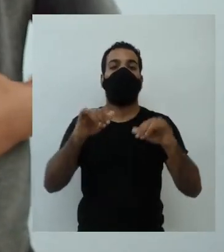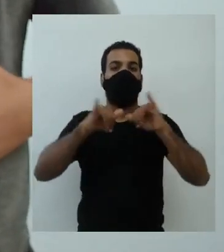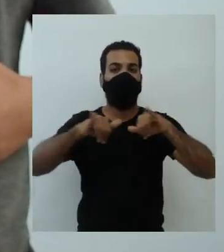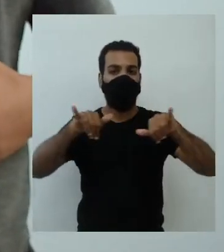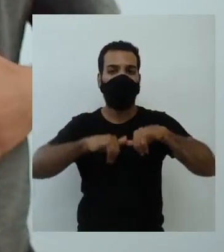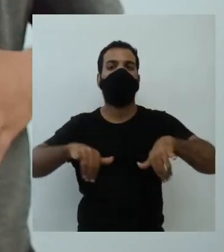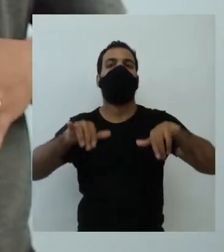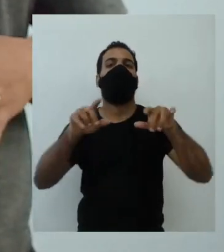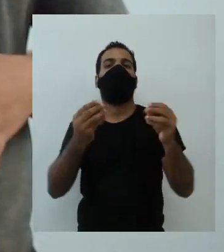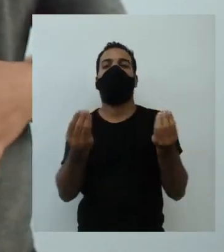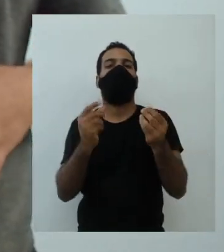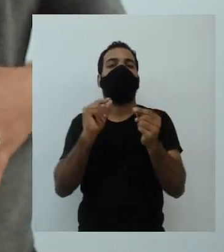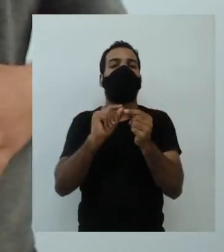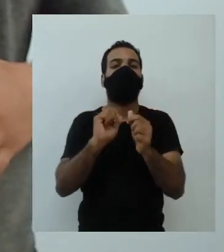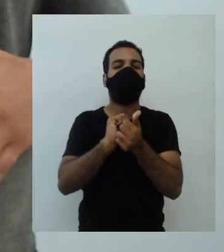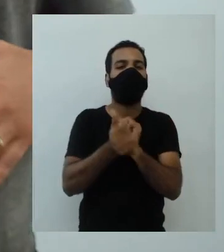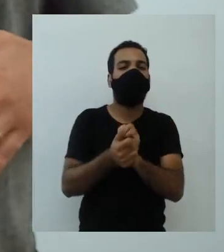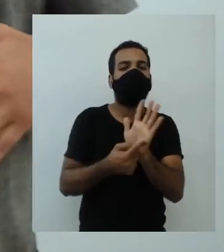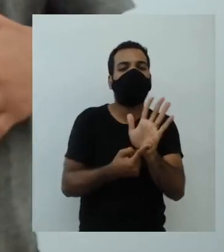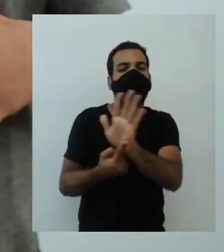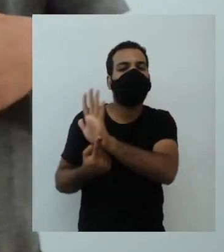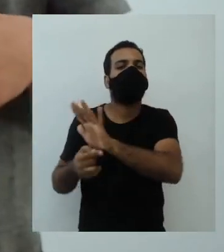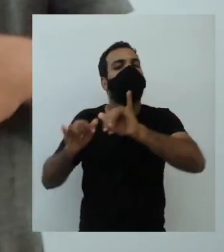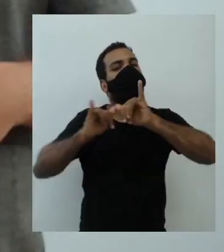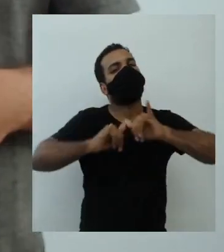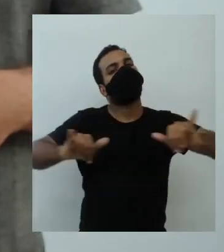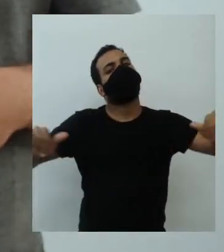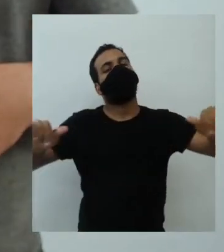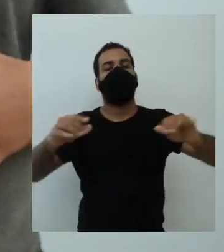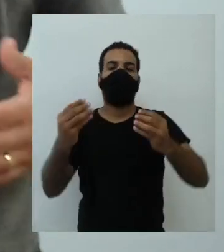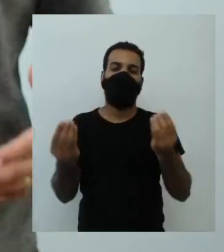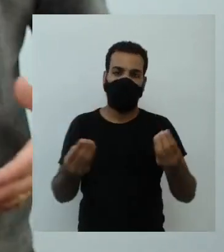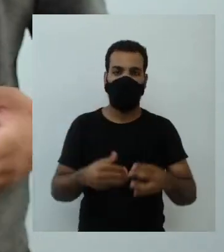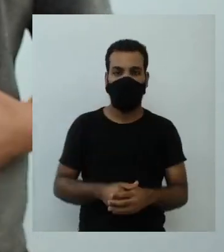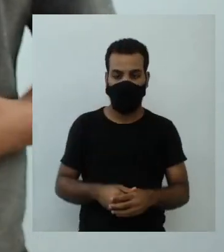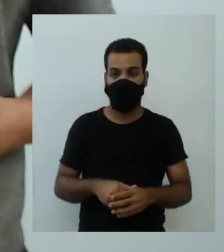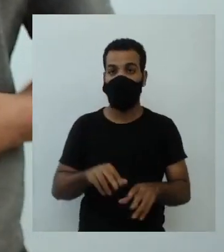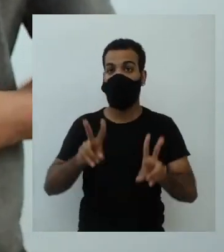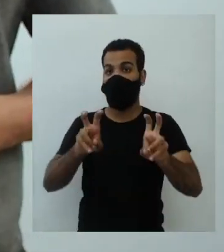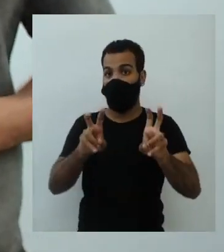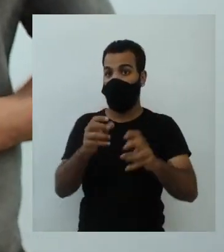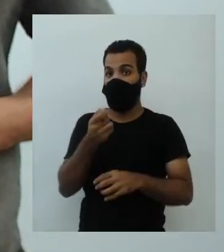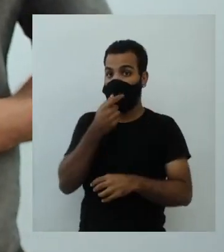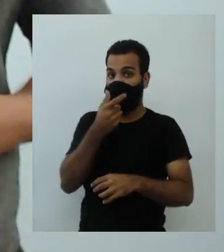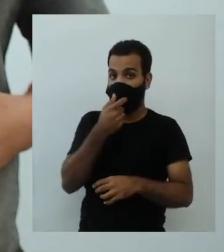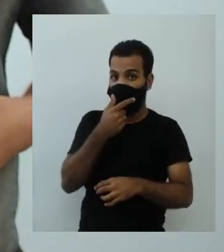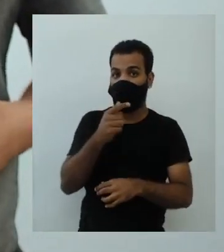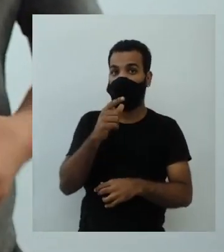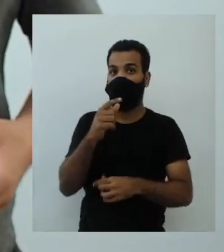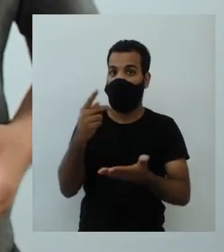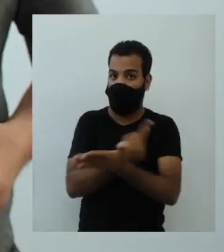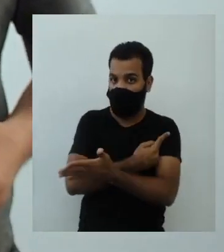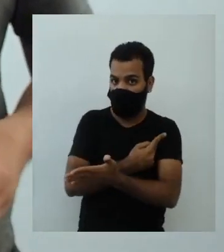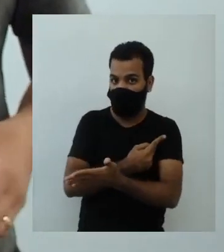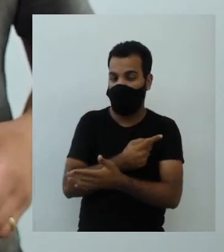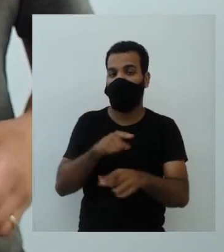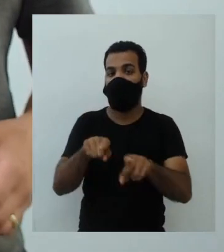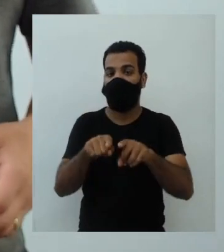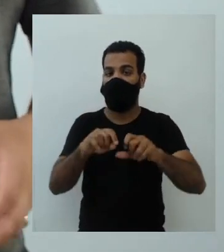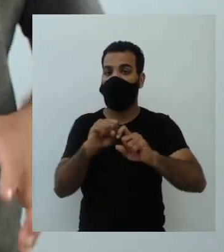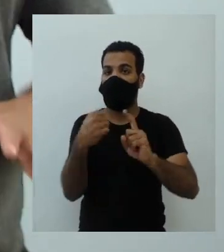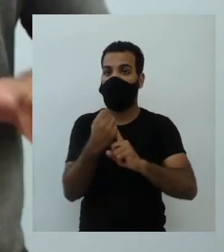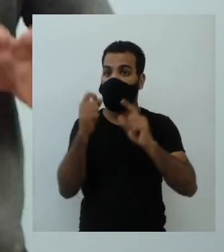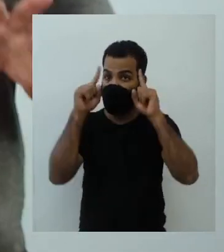marketing sobre esses esportes em relação tanto ao doping quanto à violência na